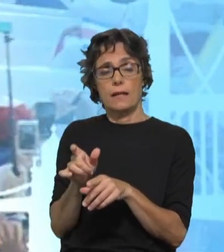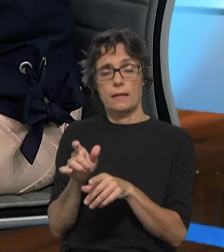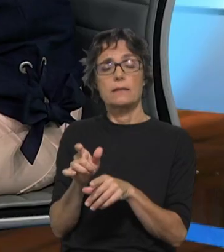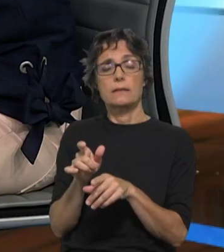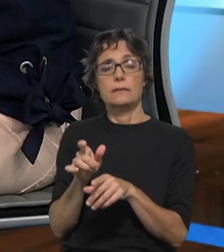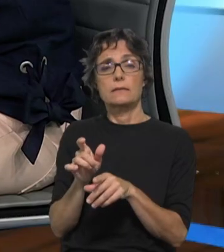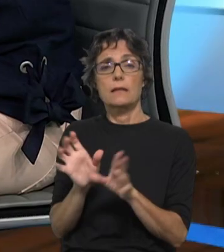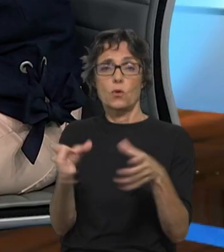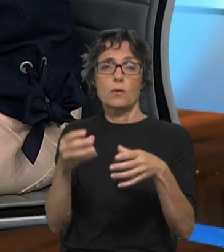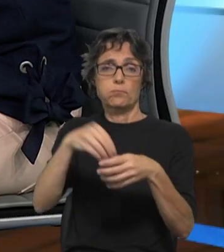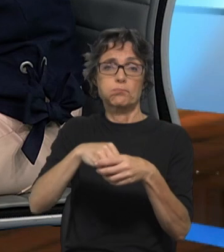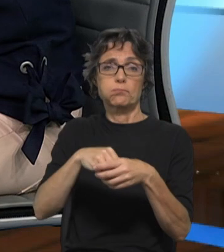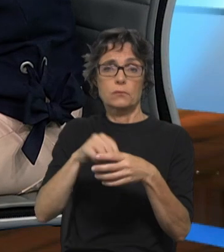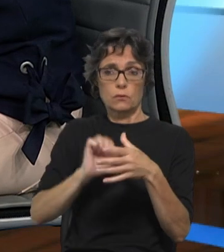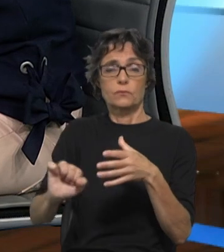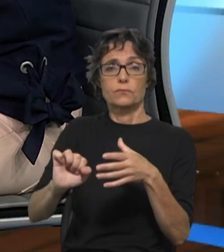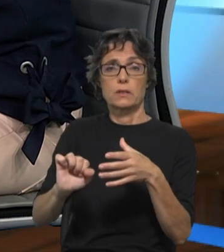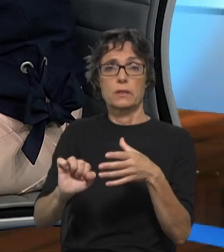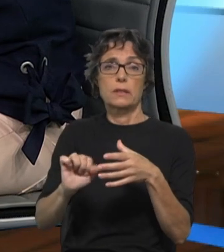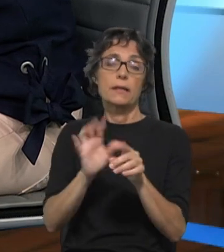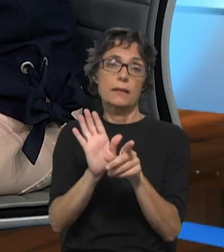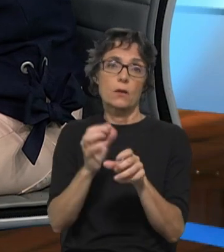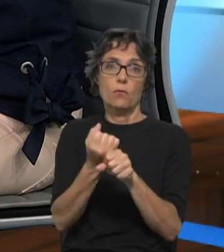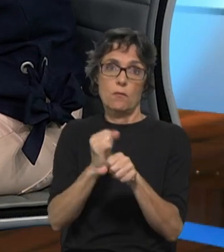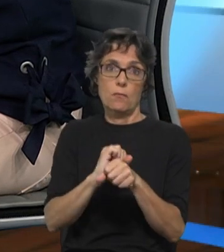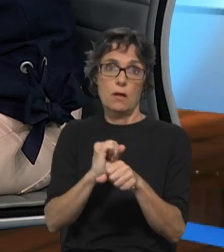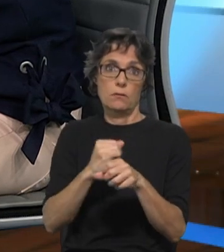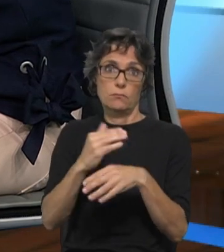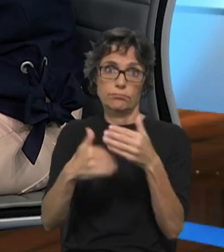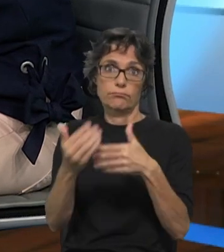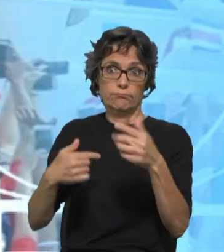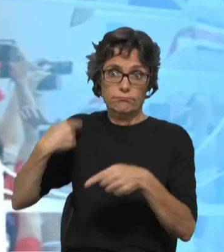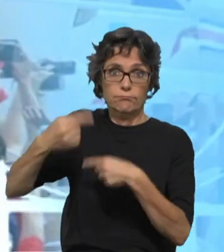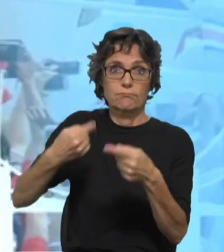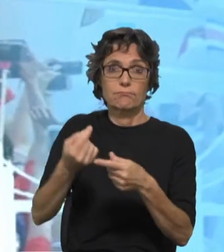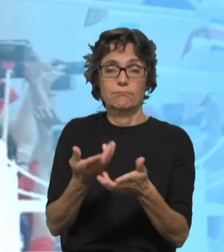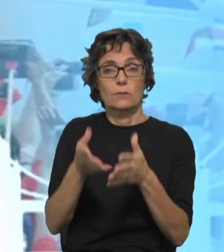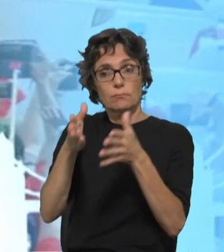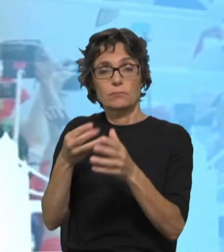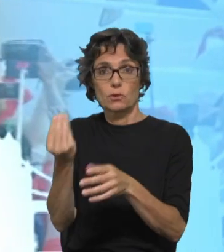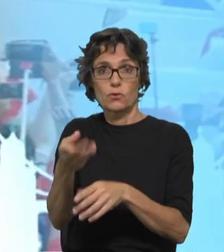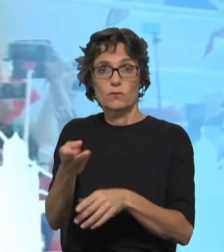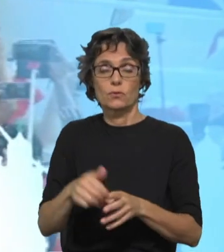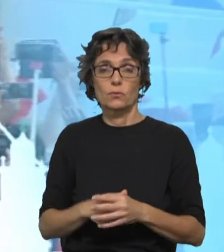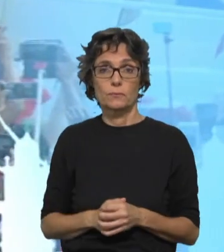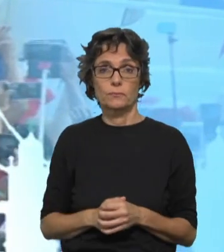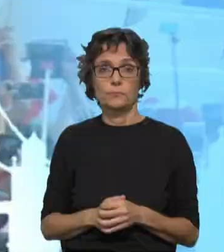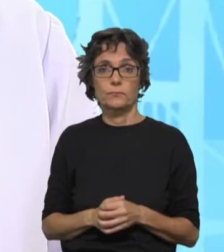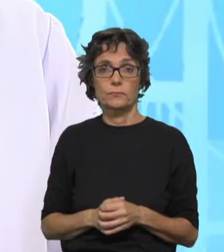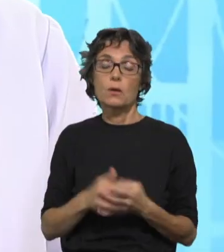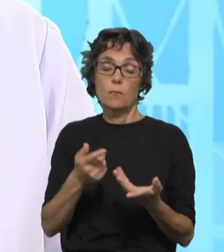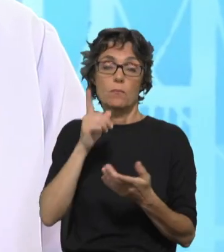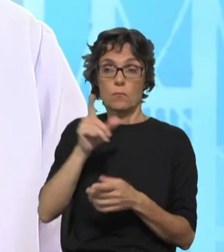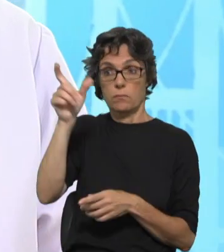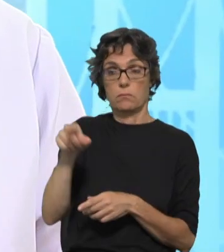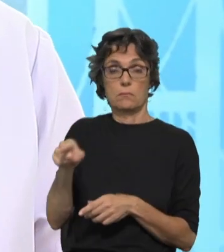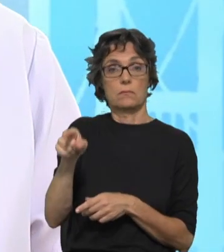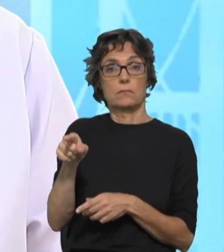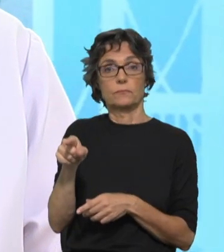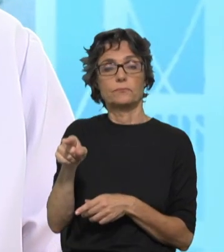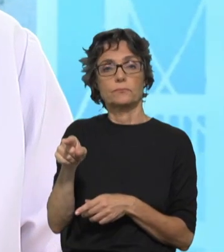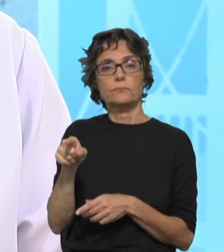Sena, a irmã Ana Margarida, que legado é este que a fundadora vos deixou de aposta na juventude? Ela foi uma mulher que nunca se prendeu